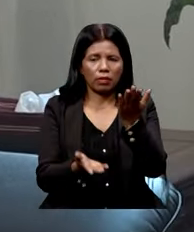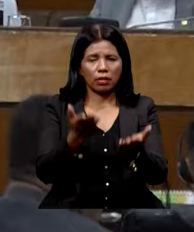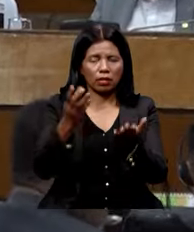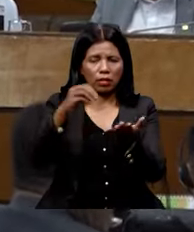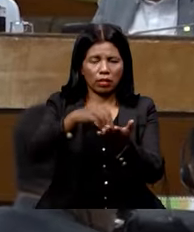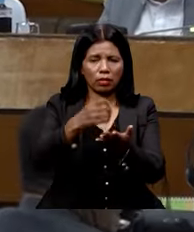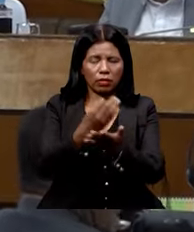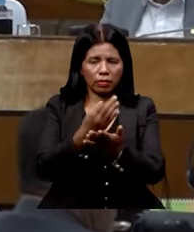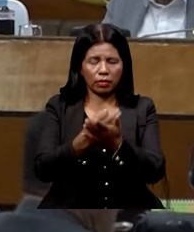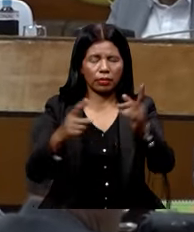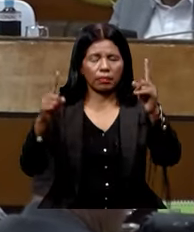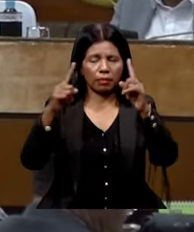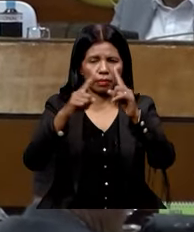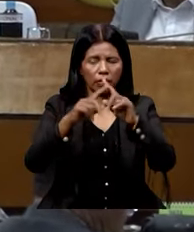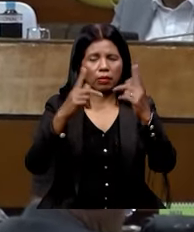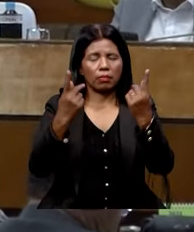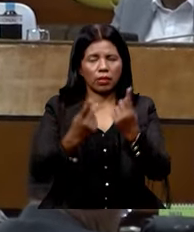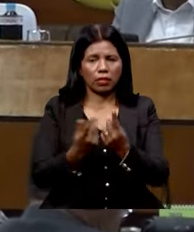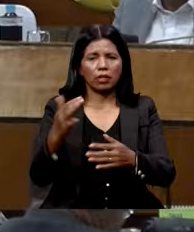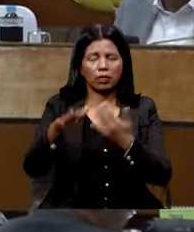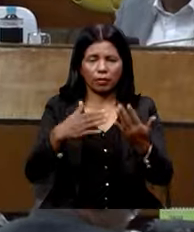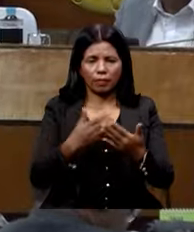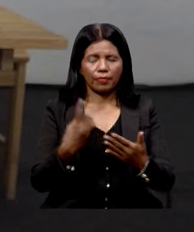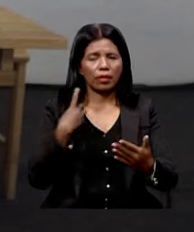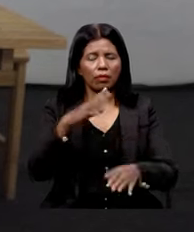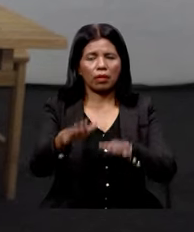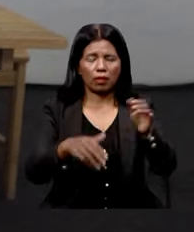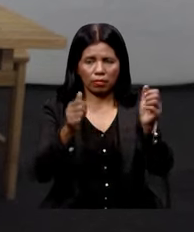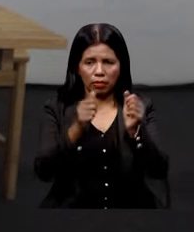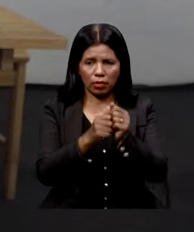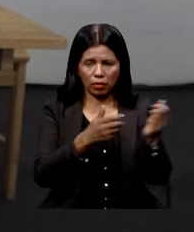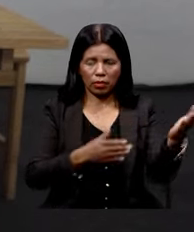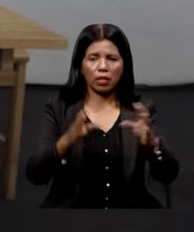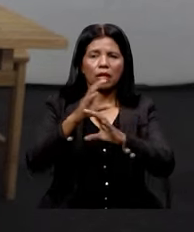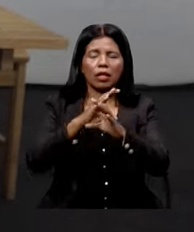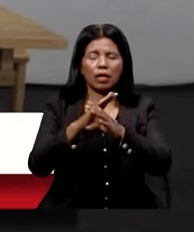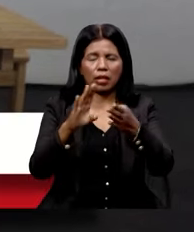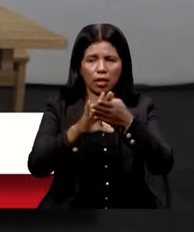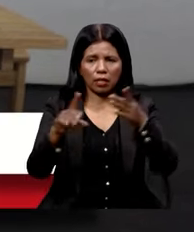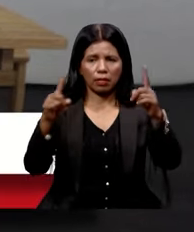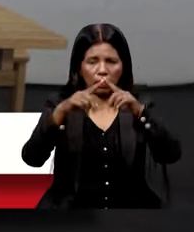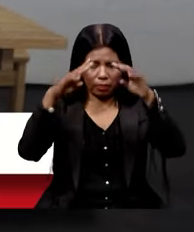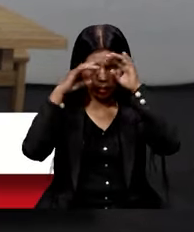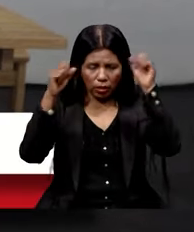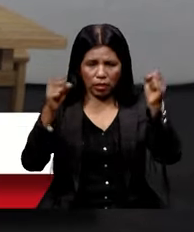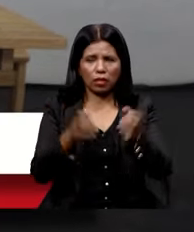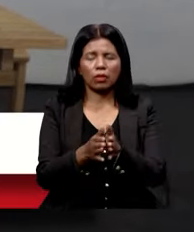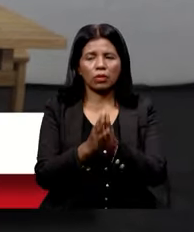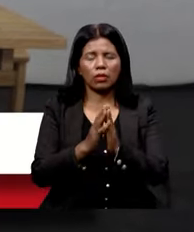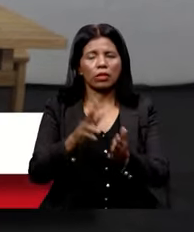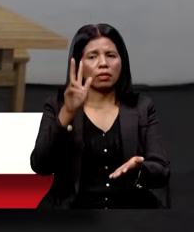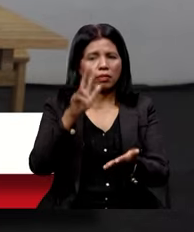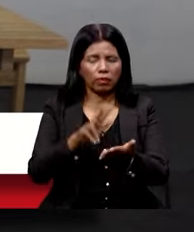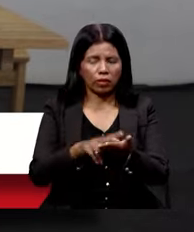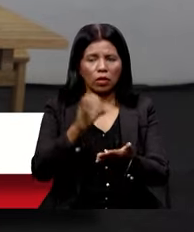alocação orçamento para o setor produtivo, sira. Hira Livala, Ramoto, como submete a minha carta para o presidente da República, a tu russo veta orçamento